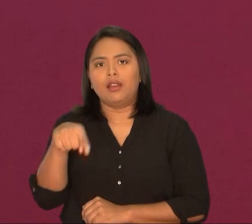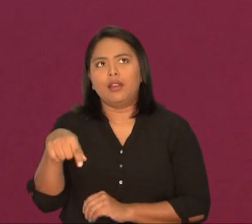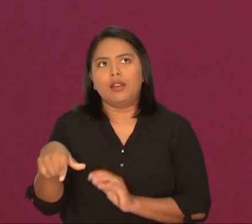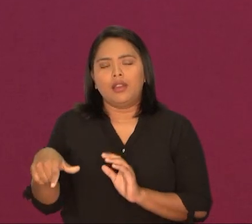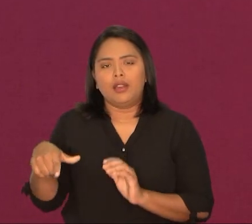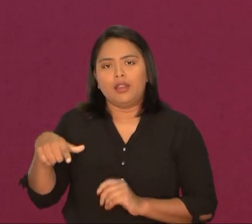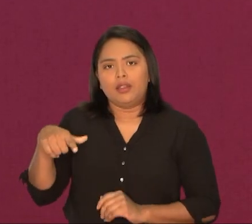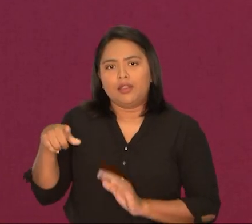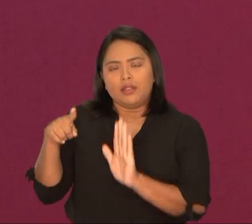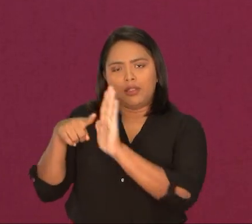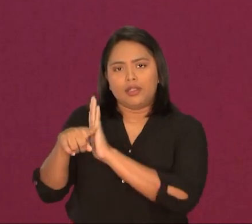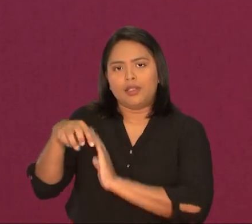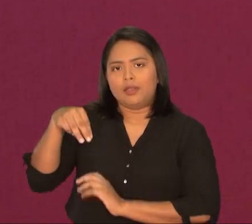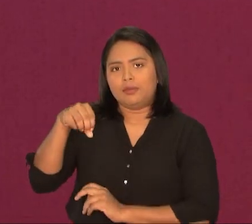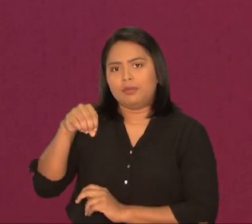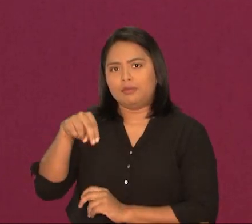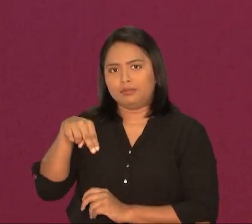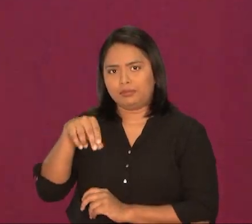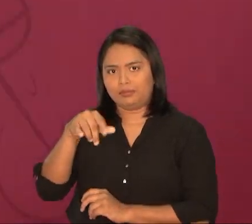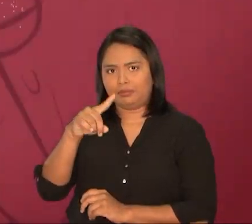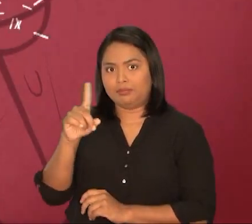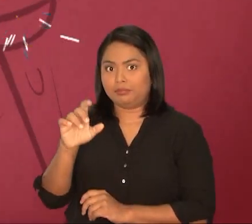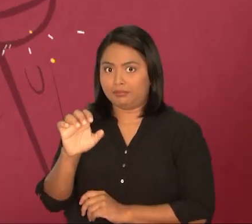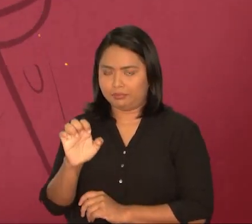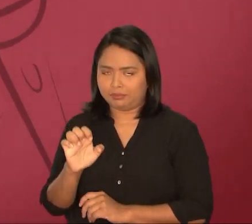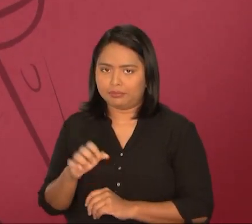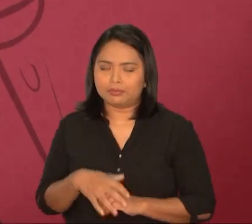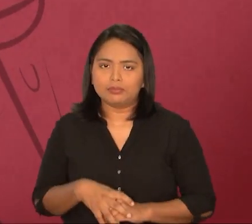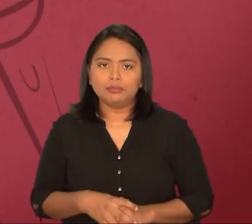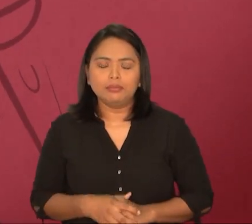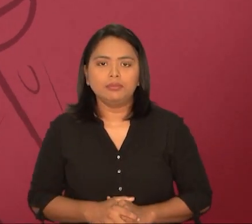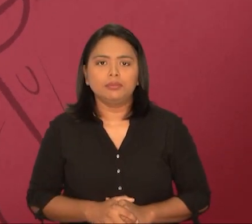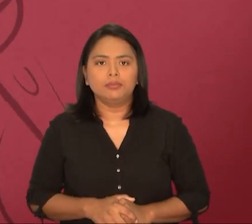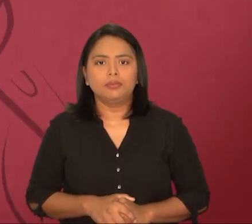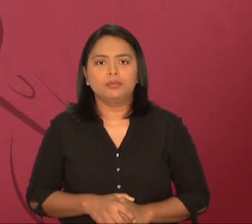da Monize Lessa. Vamos ouvir.